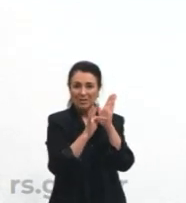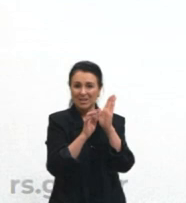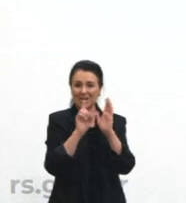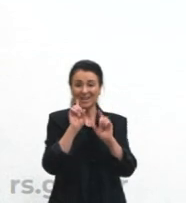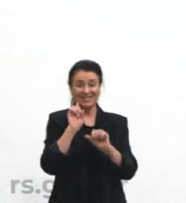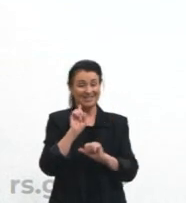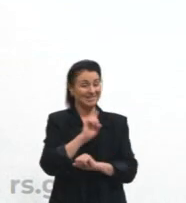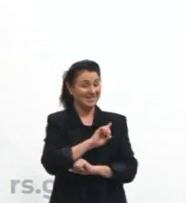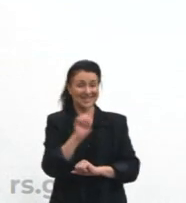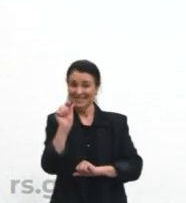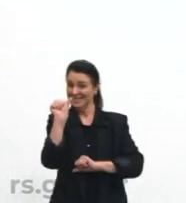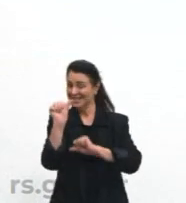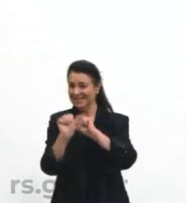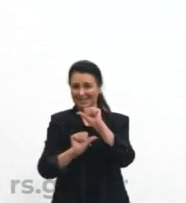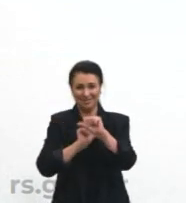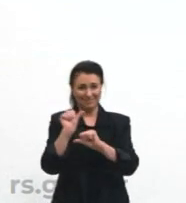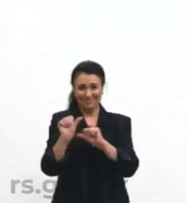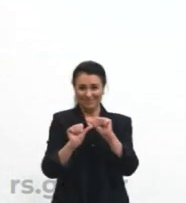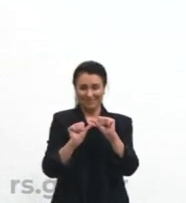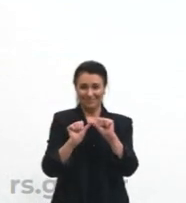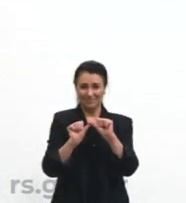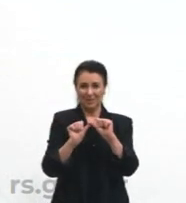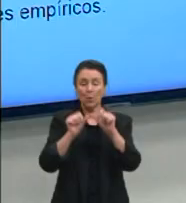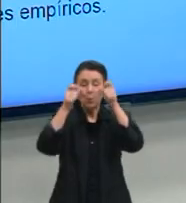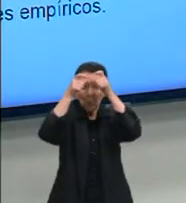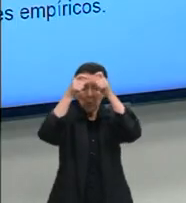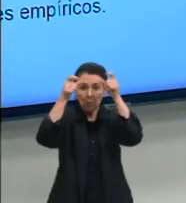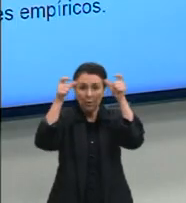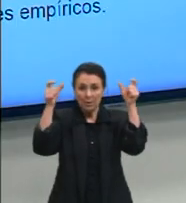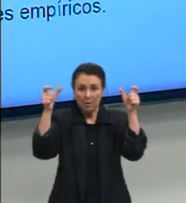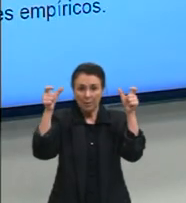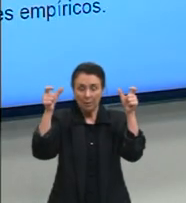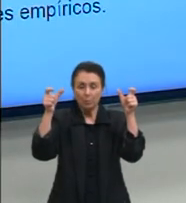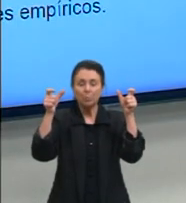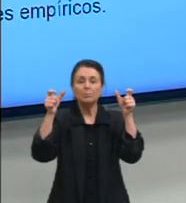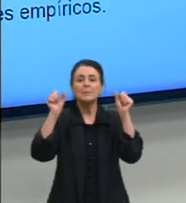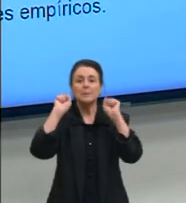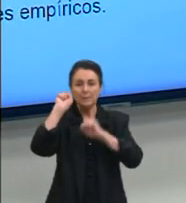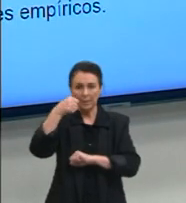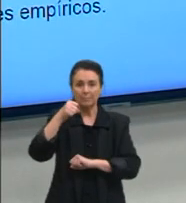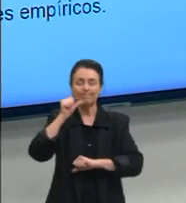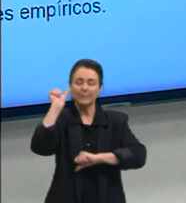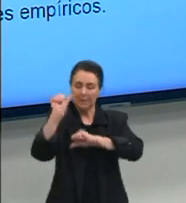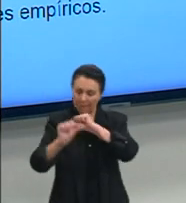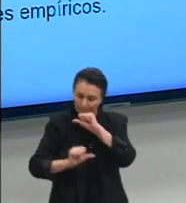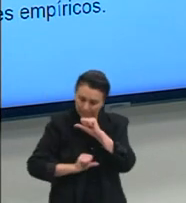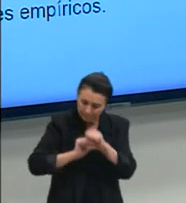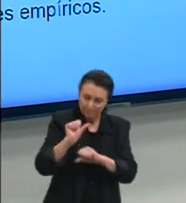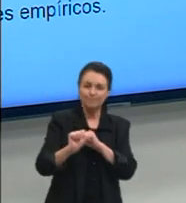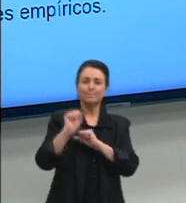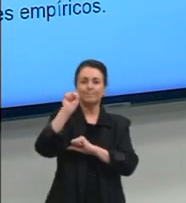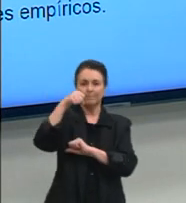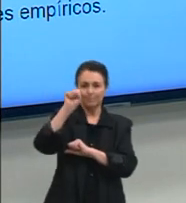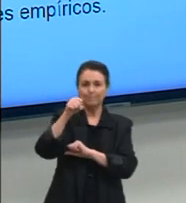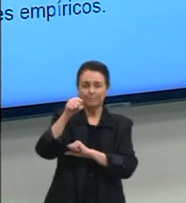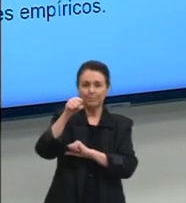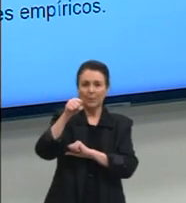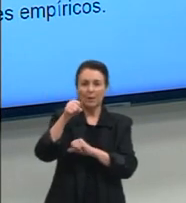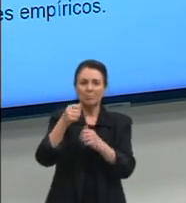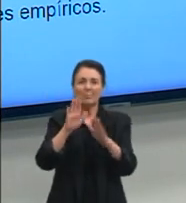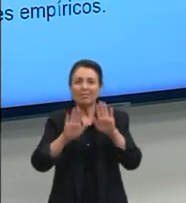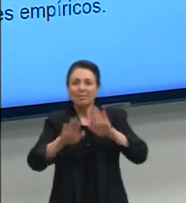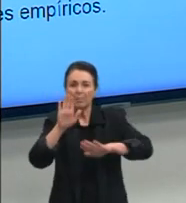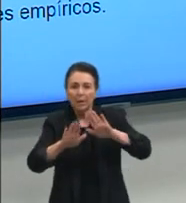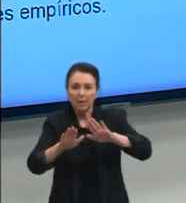imutáveis Ou seja que transportamos antes né o conhecimento ele é mutável ele é renovável né de acordo com